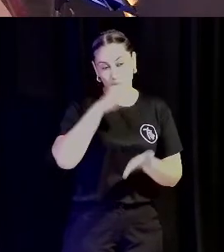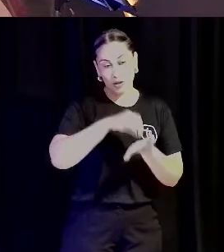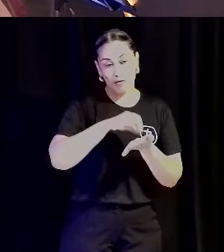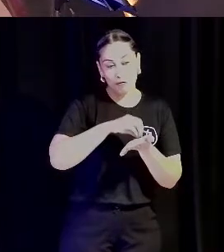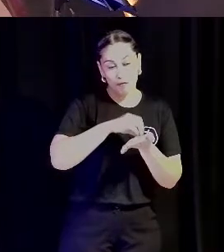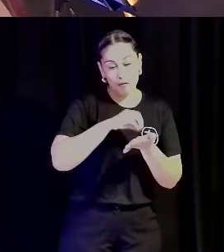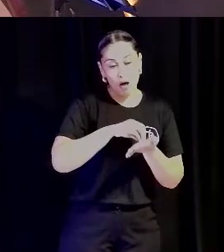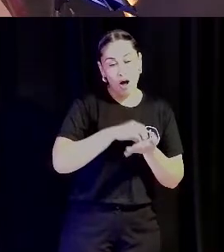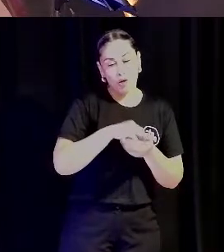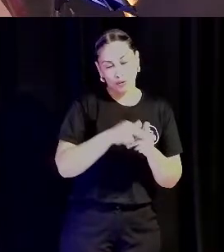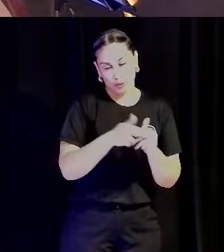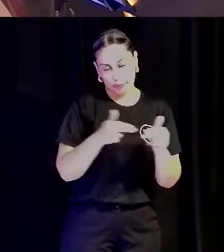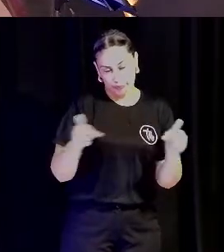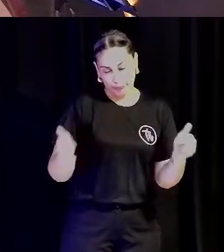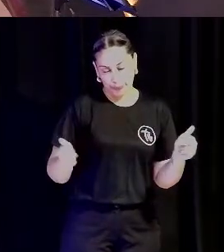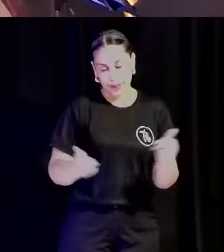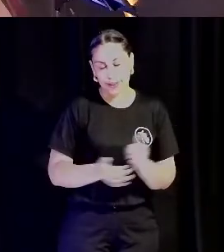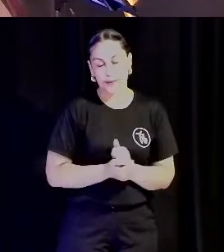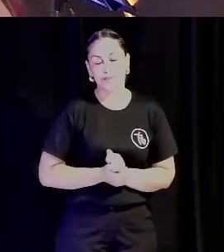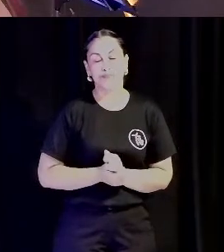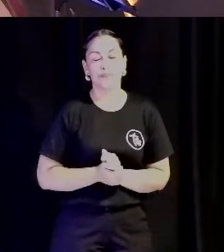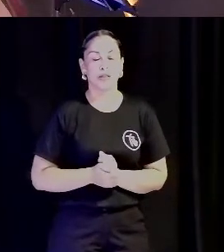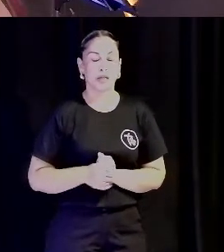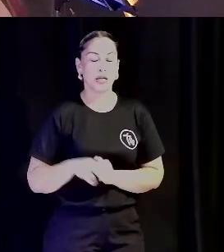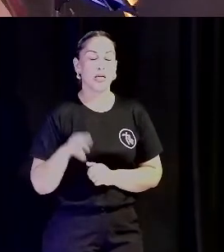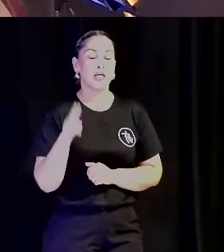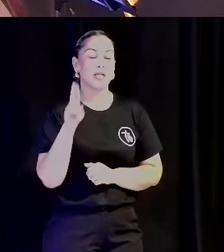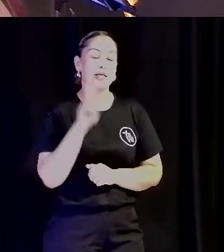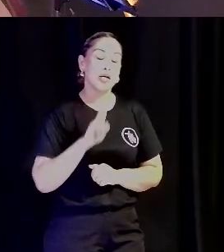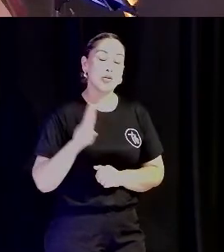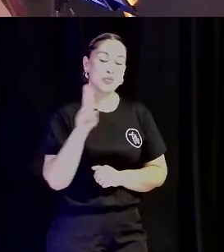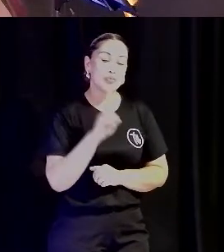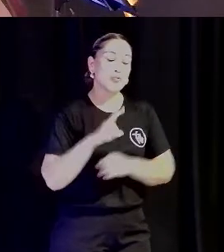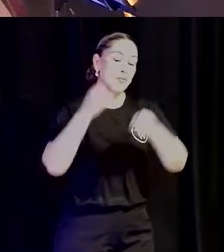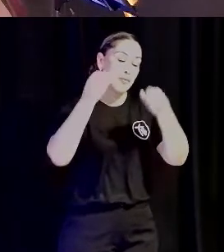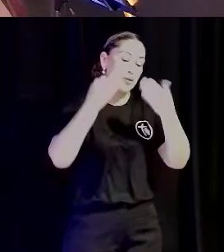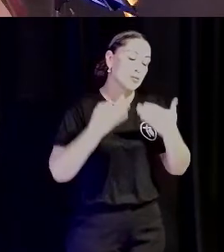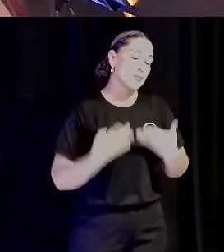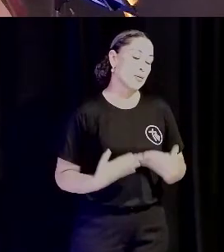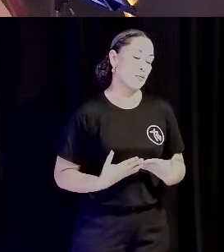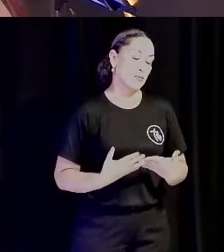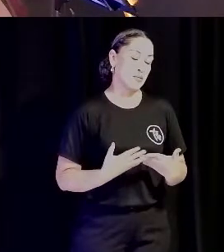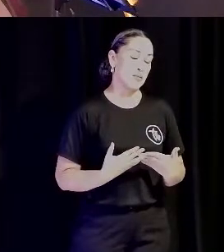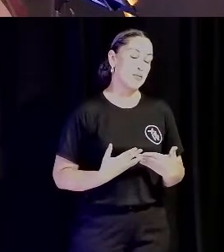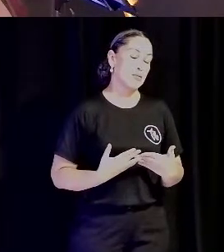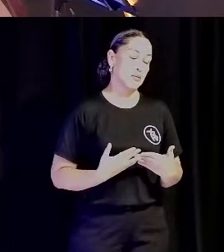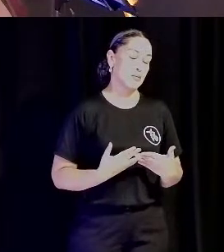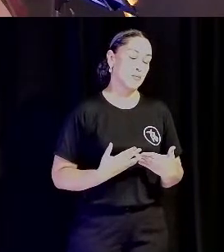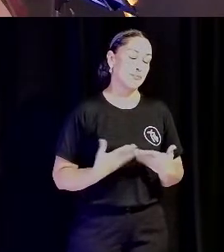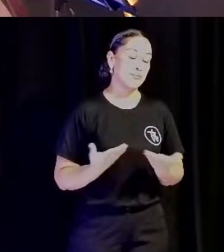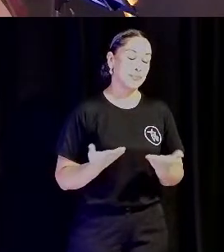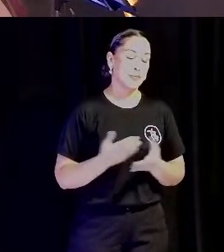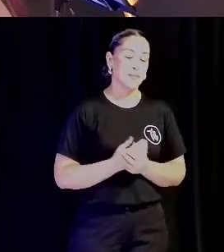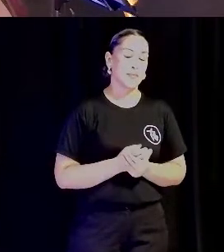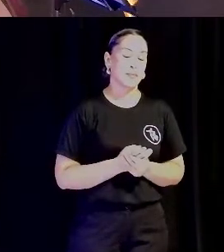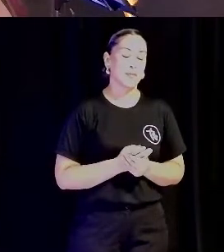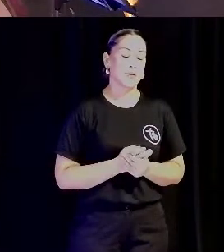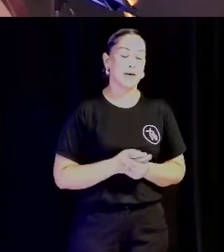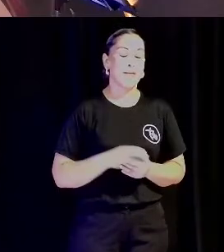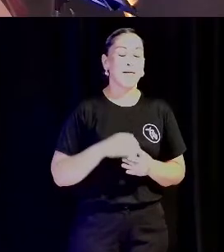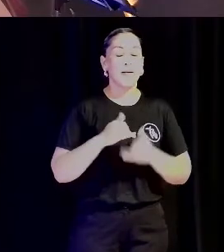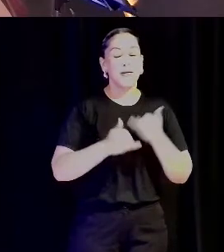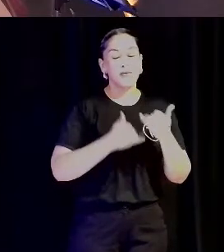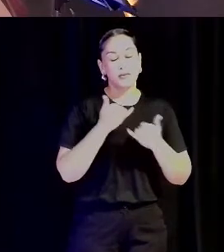E aí ele usa uma ilustração interessante, né? Ninguém vende pastel na porta